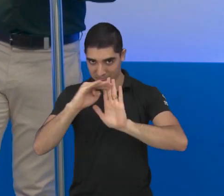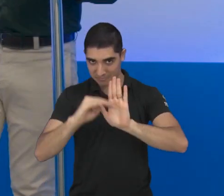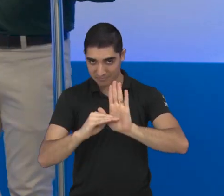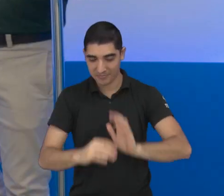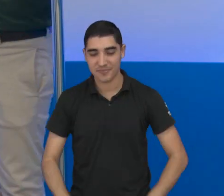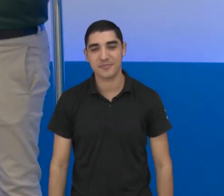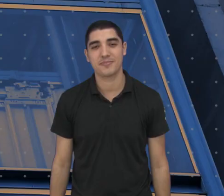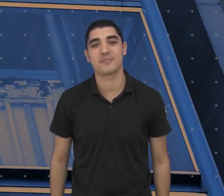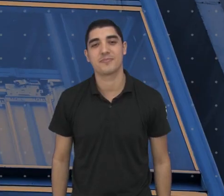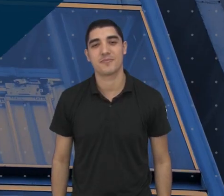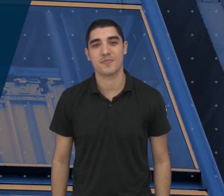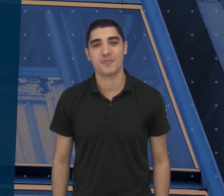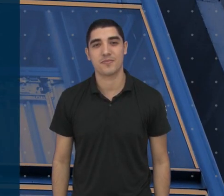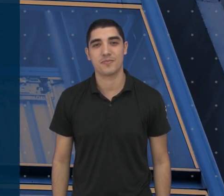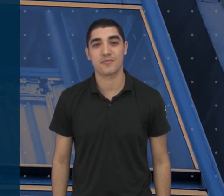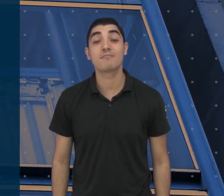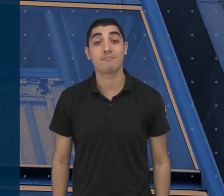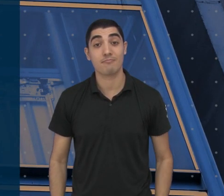Vamos dar uma olhada?